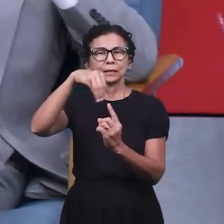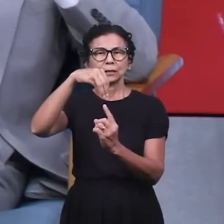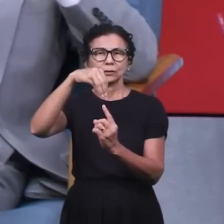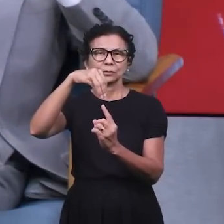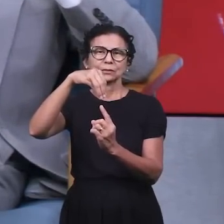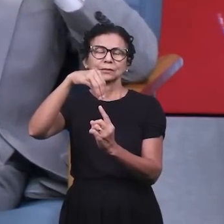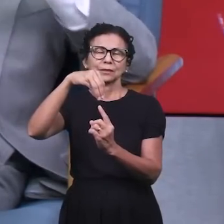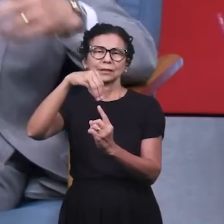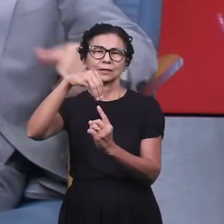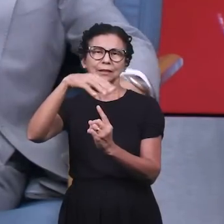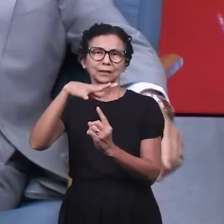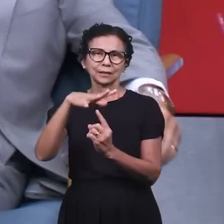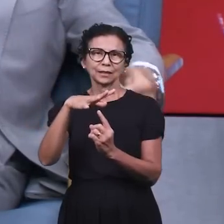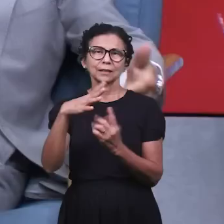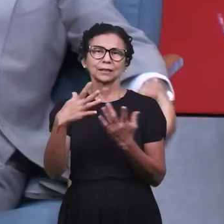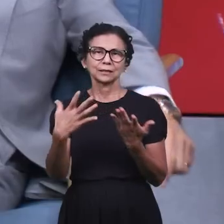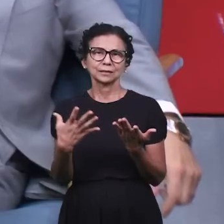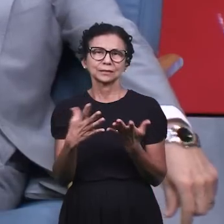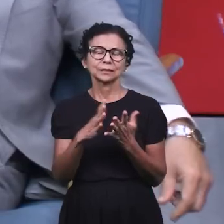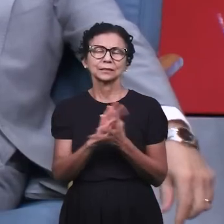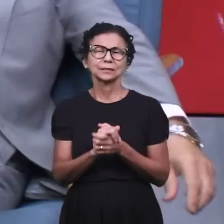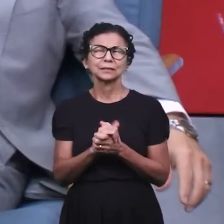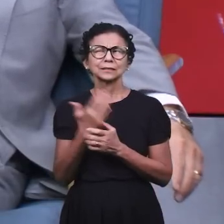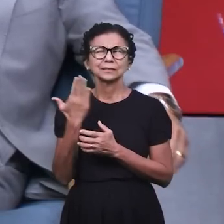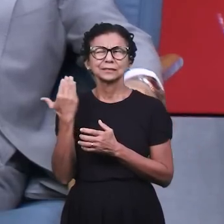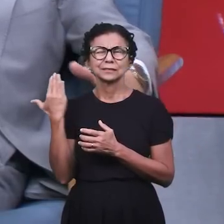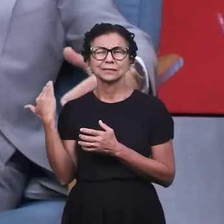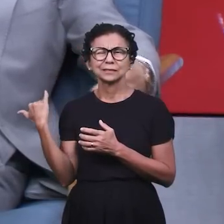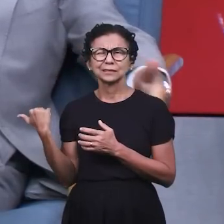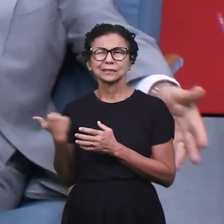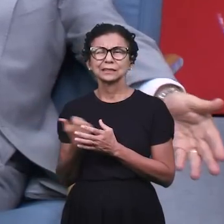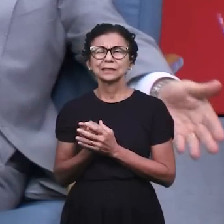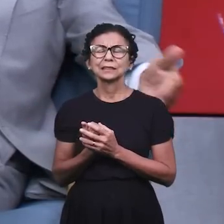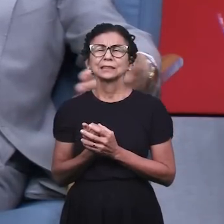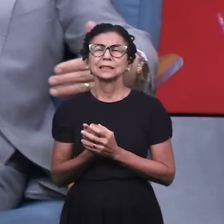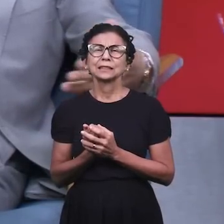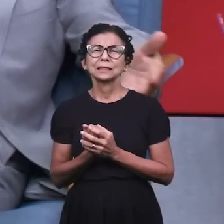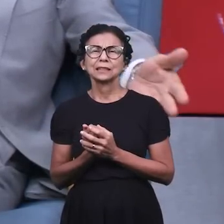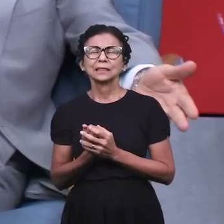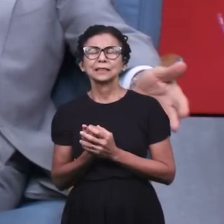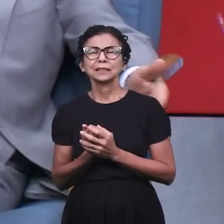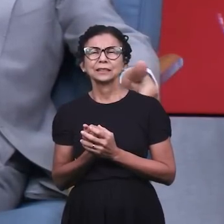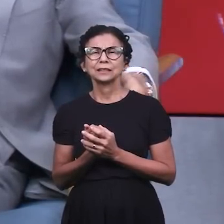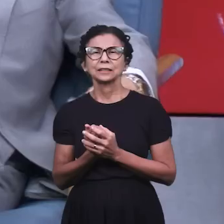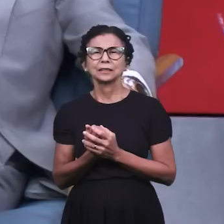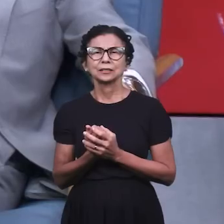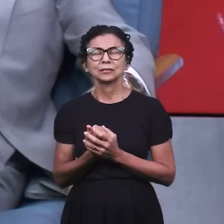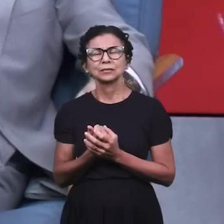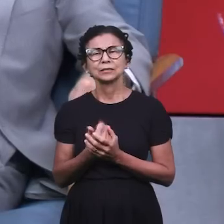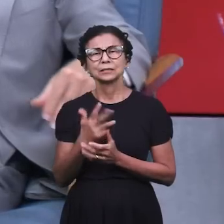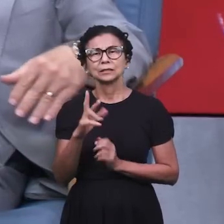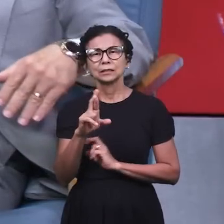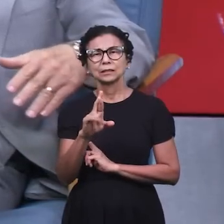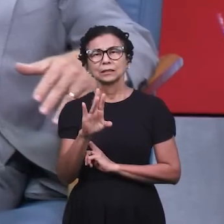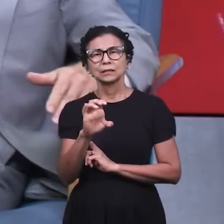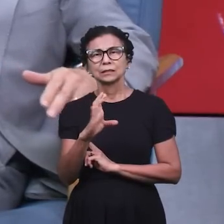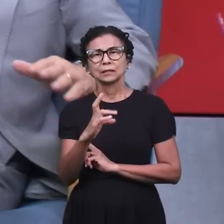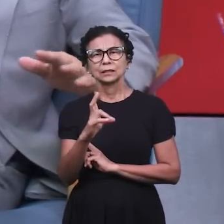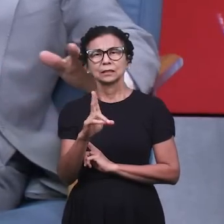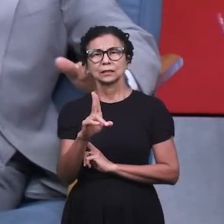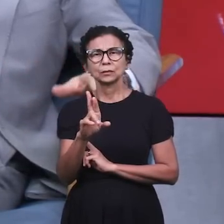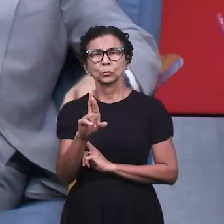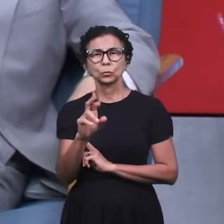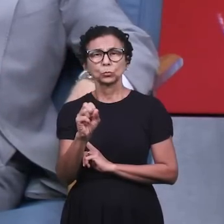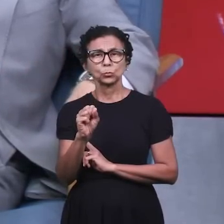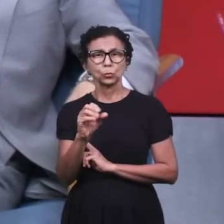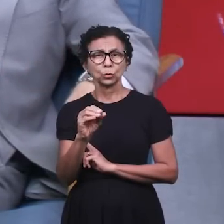da graça. Não é? Lá no começo nós falávamos também meios de graça, recursos da graça,